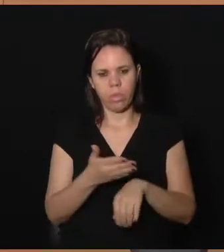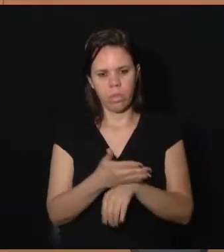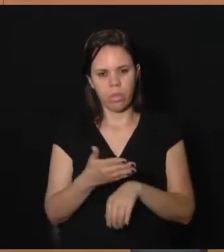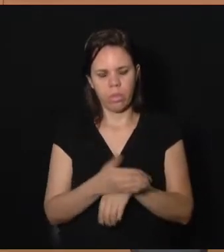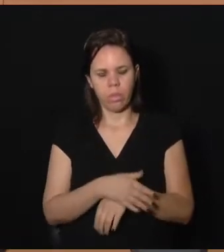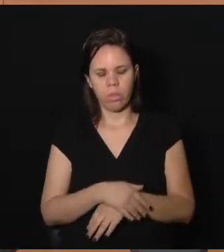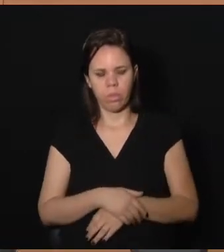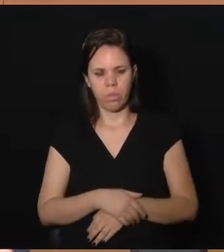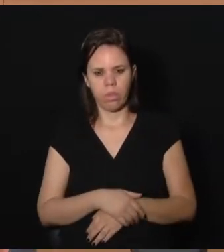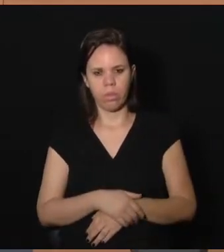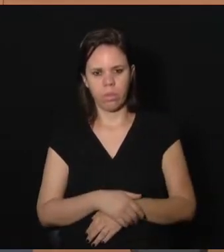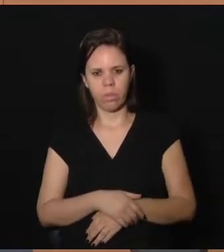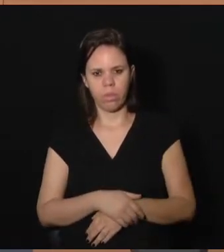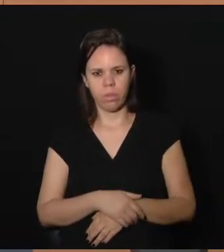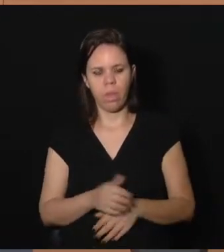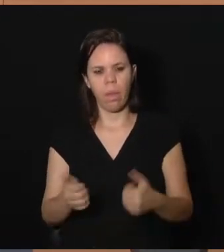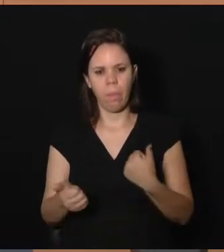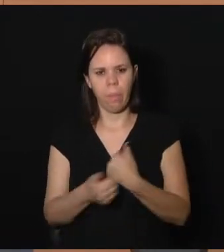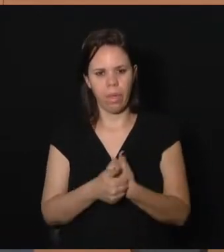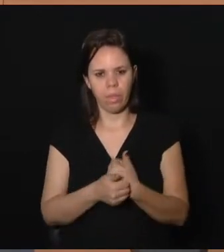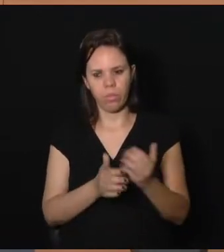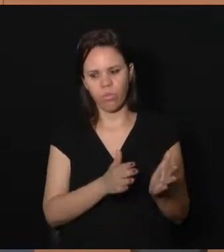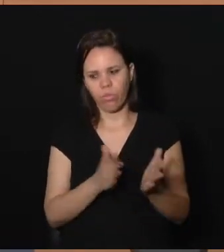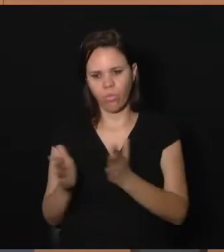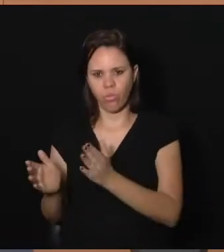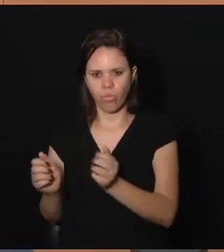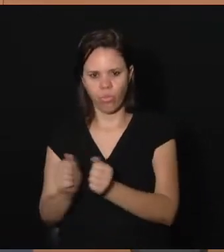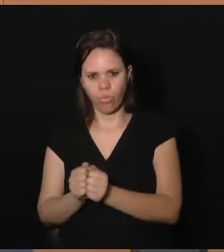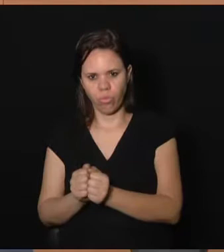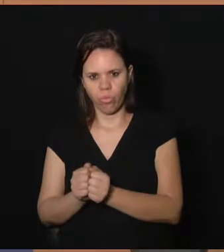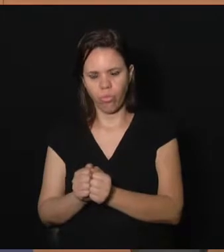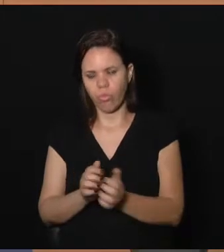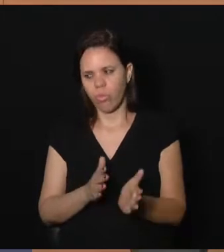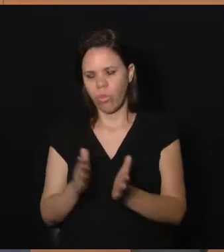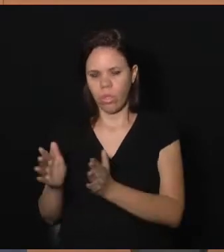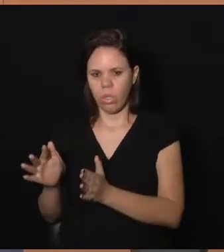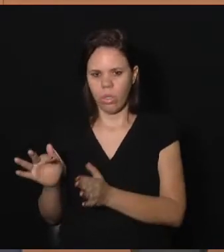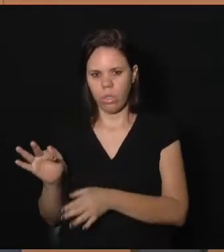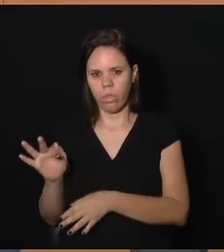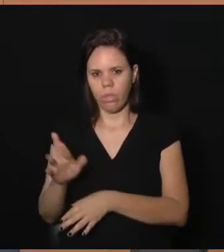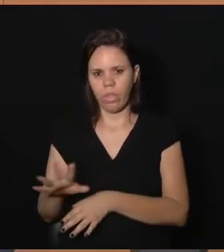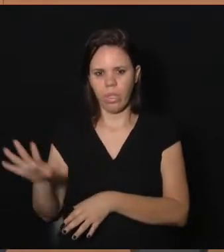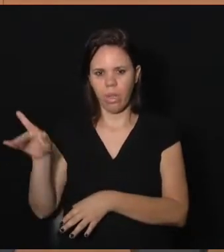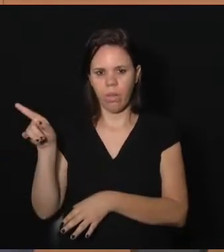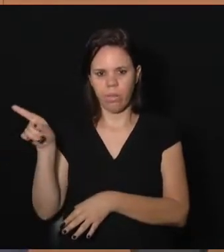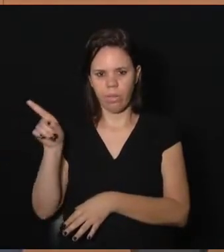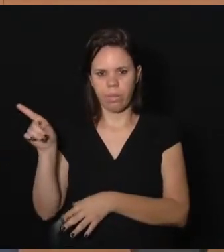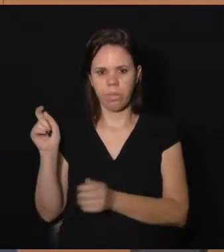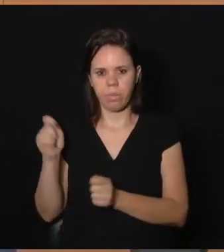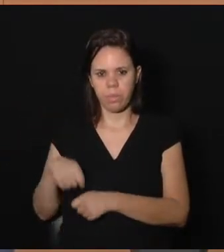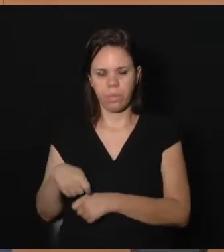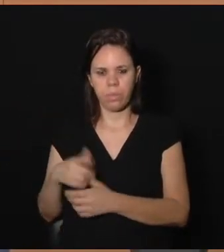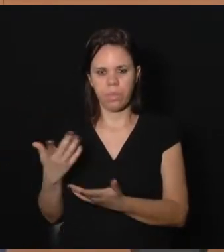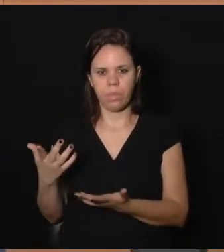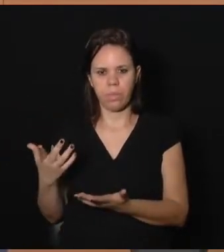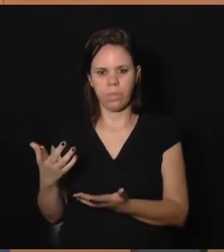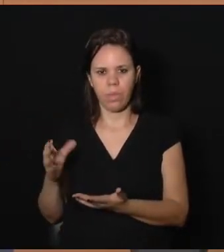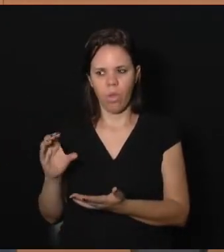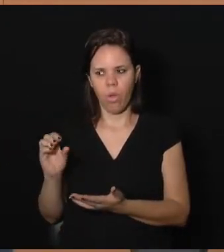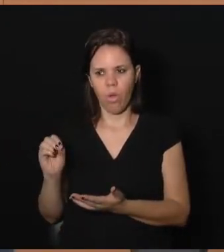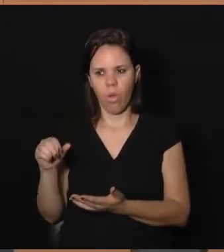Sim, mas aí é do lado da Receita Federal. Exatamente. Isso é o que diz respeito aos